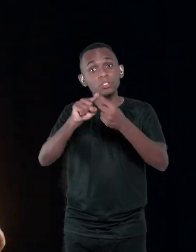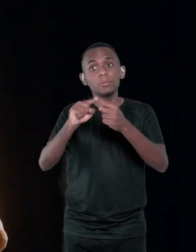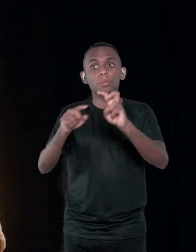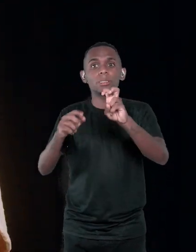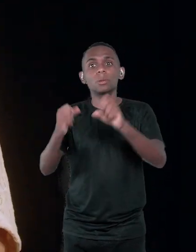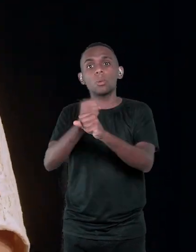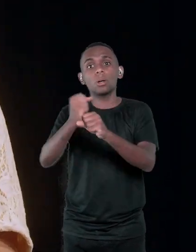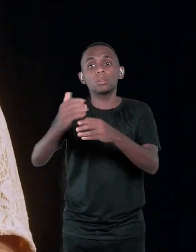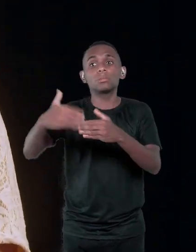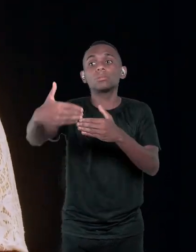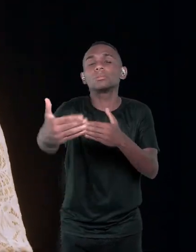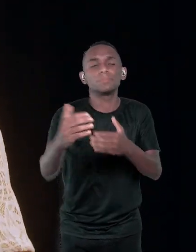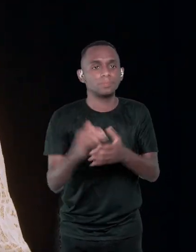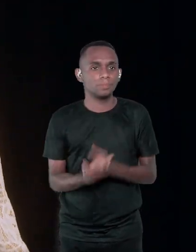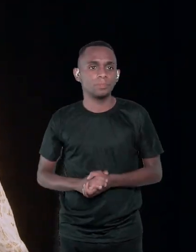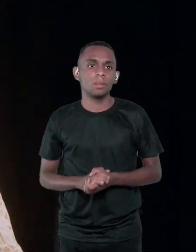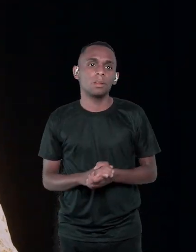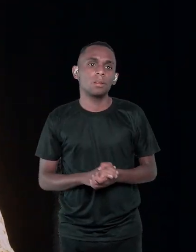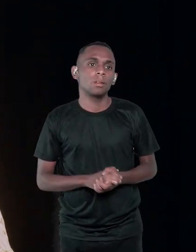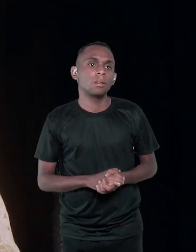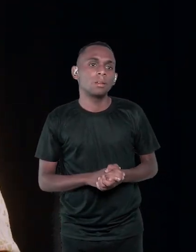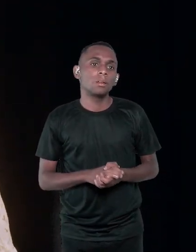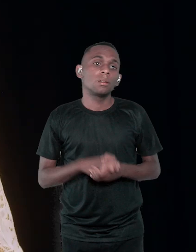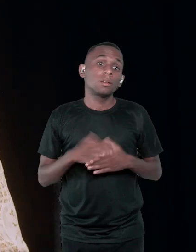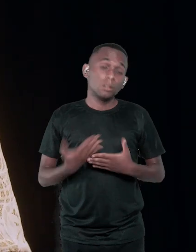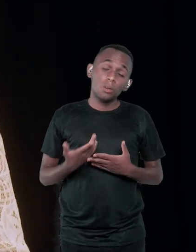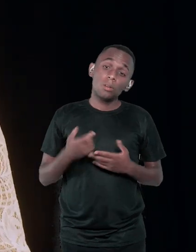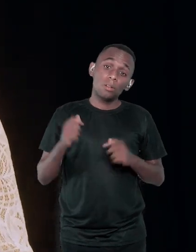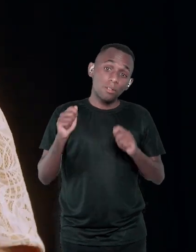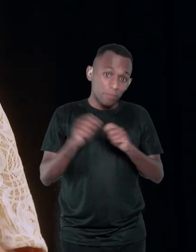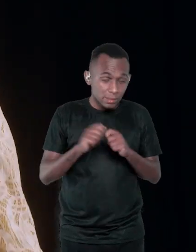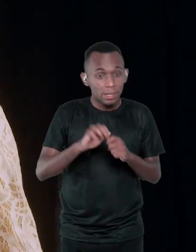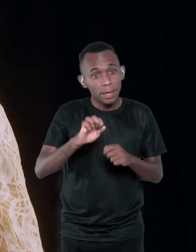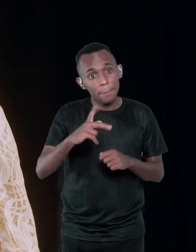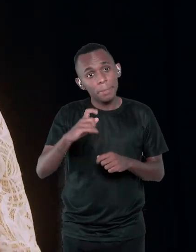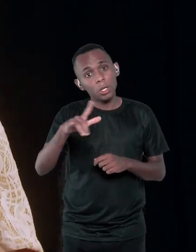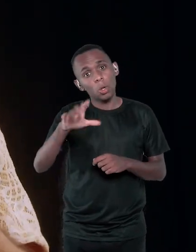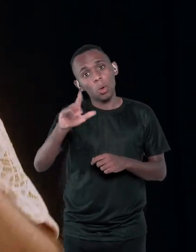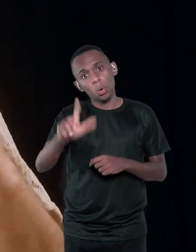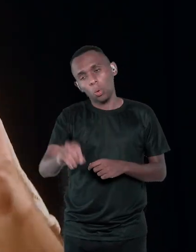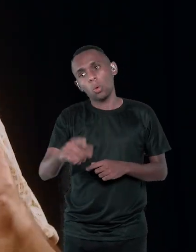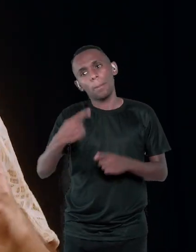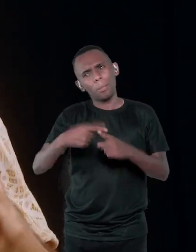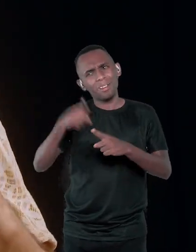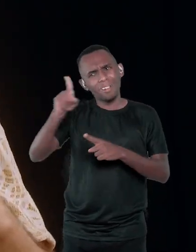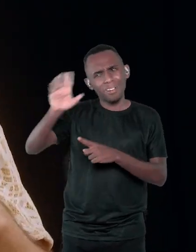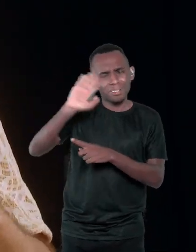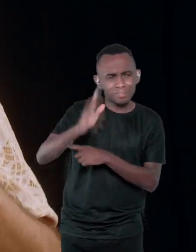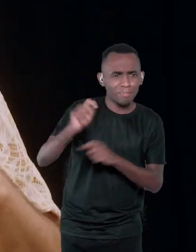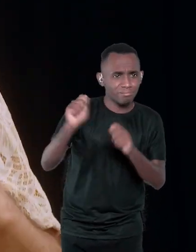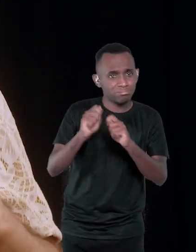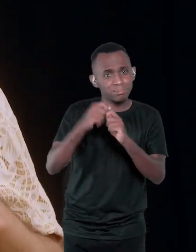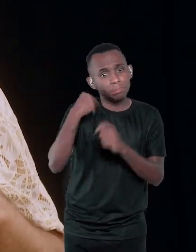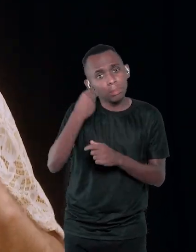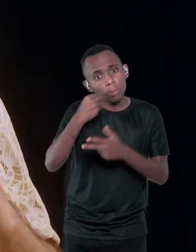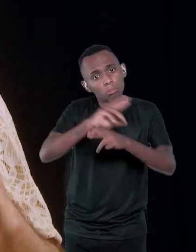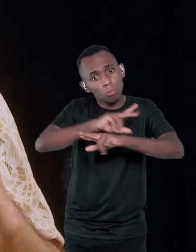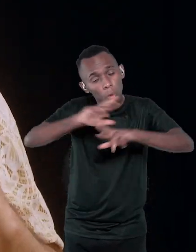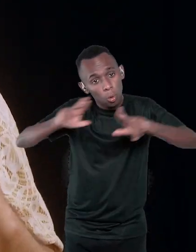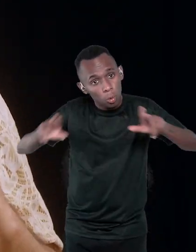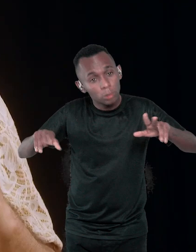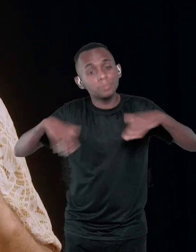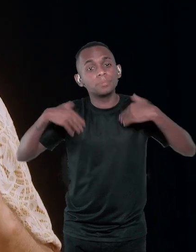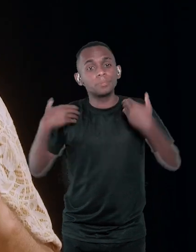É por isso que ela brincava comigo e falava assim, vamos fazer o epílogo. Porque, de fato, merecia. Ela já fez tanta coisa. Ela lançou,